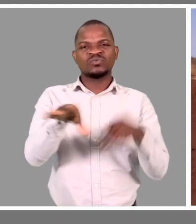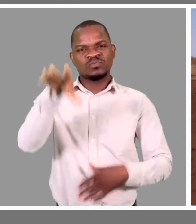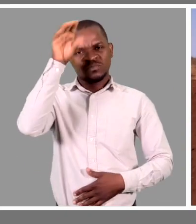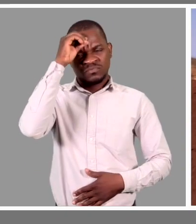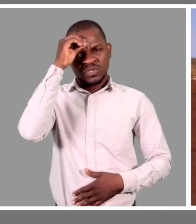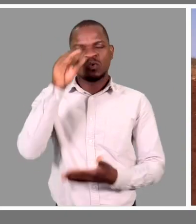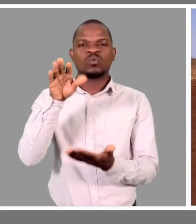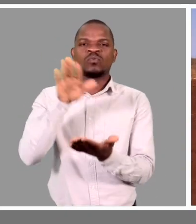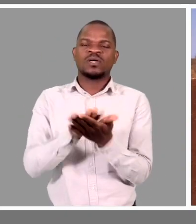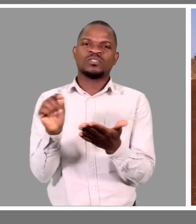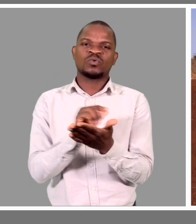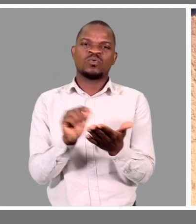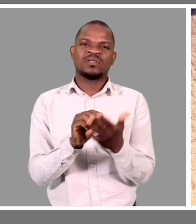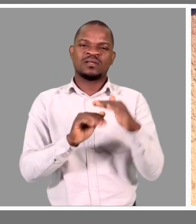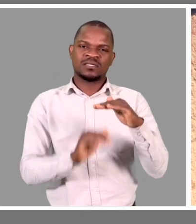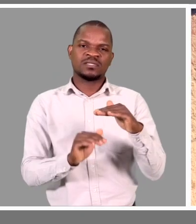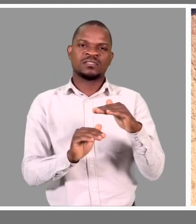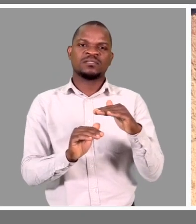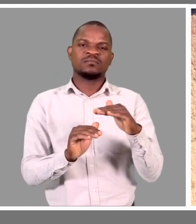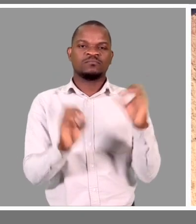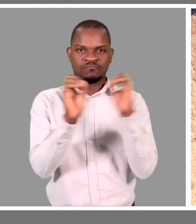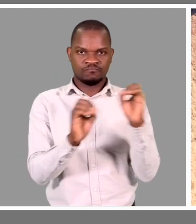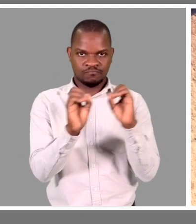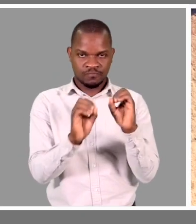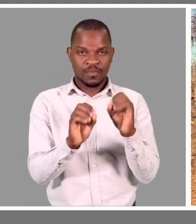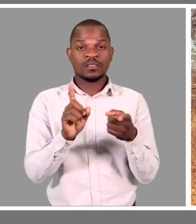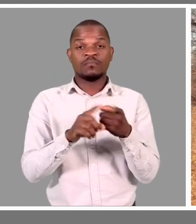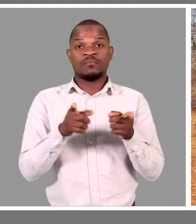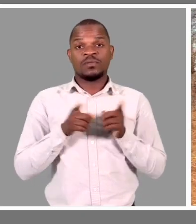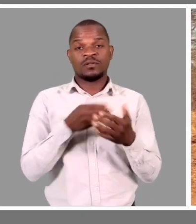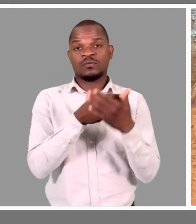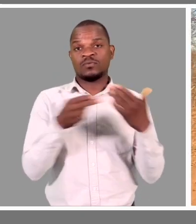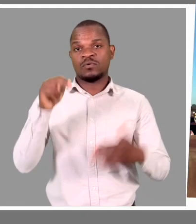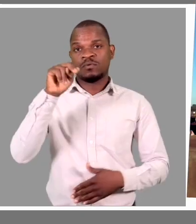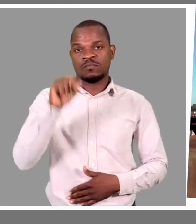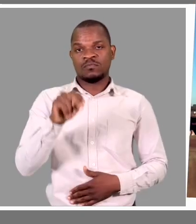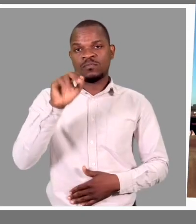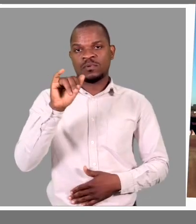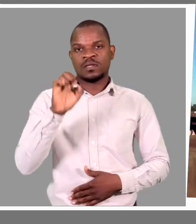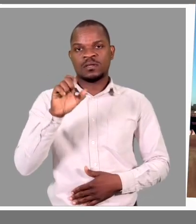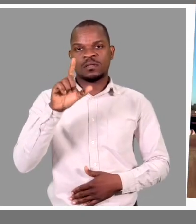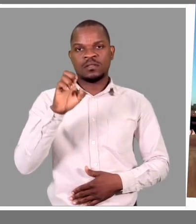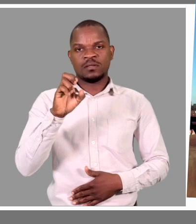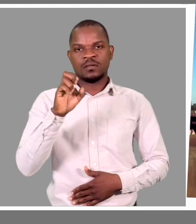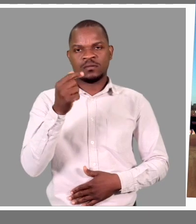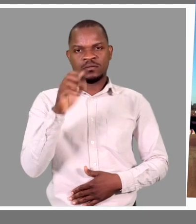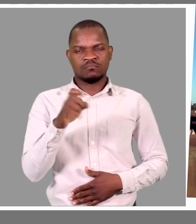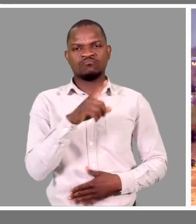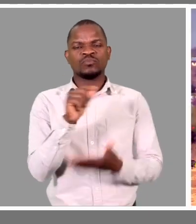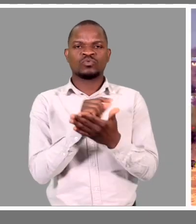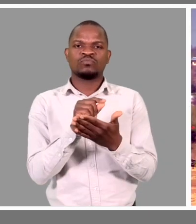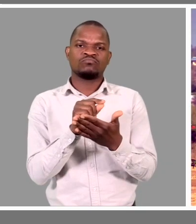matéria nos alunos de ensino primário. Nelit Iliot, aluna da terceira classe, na escola primária completa de